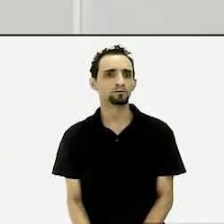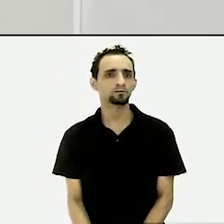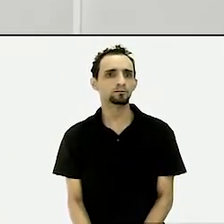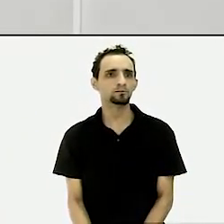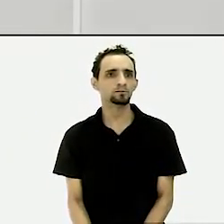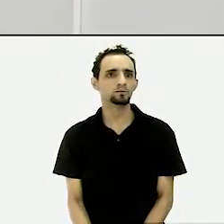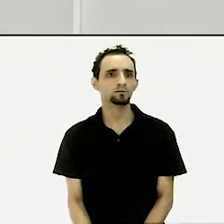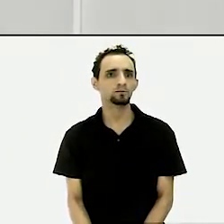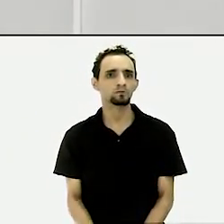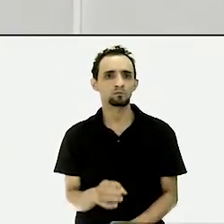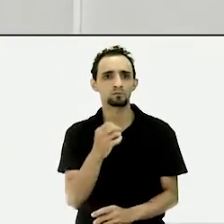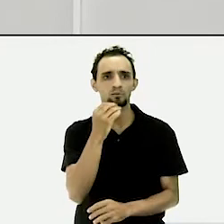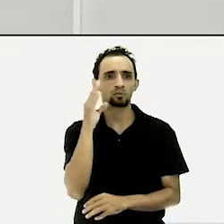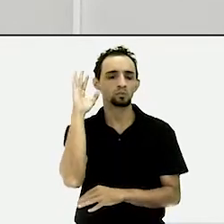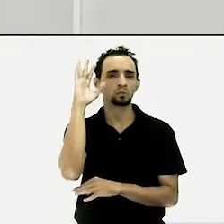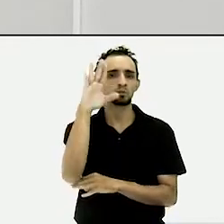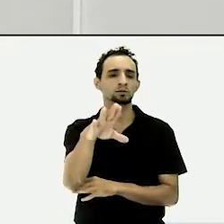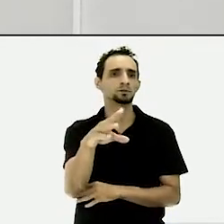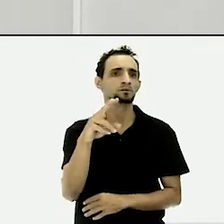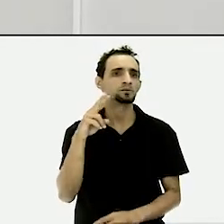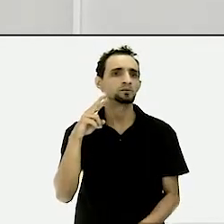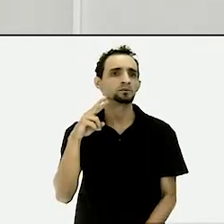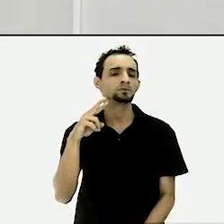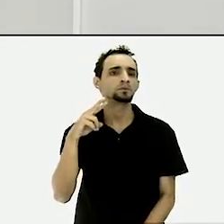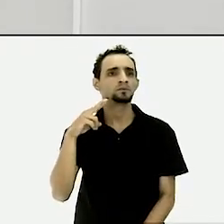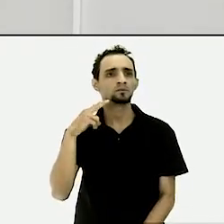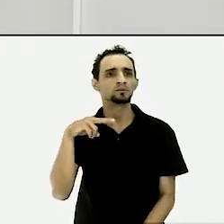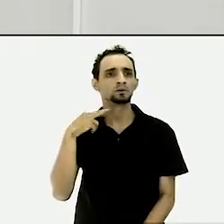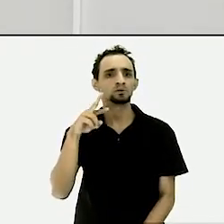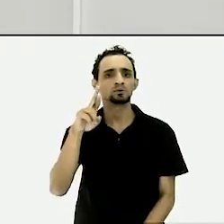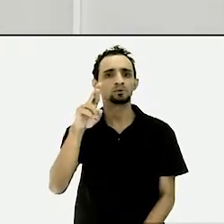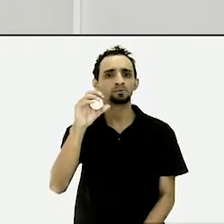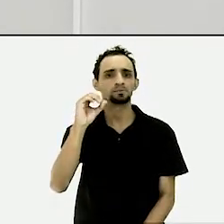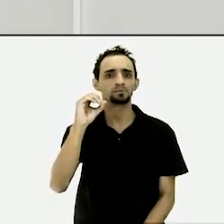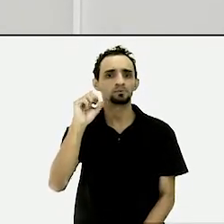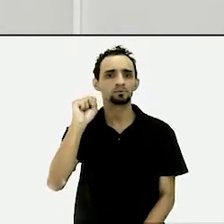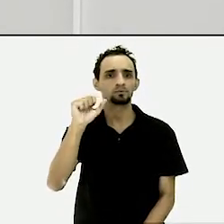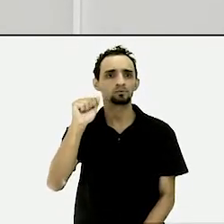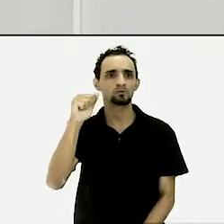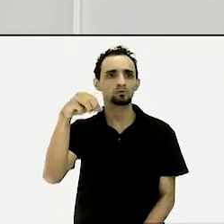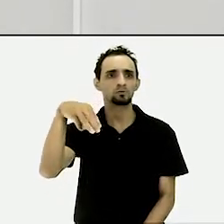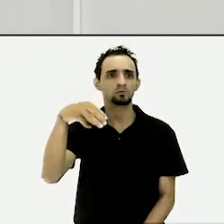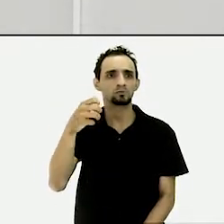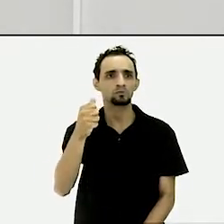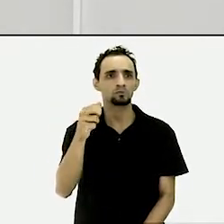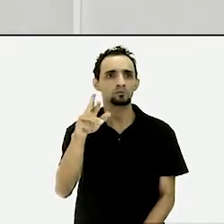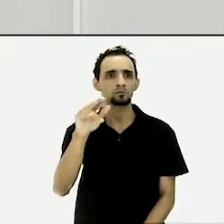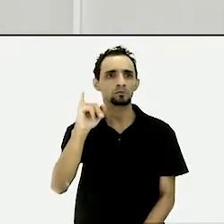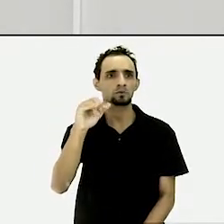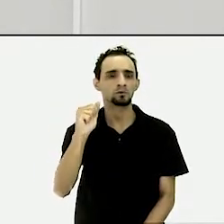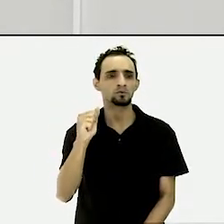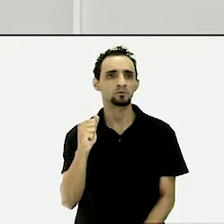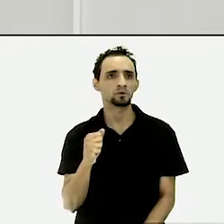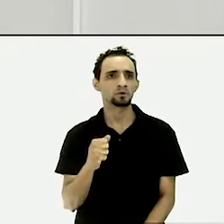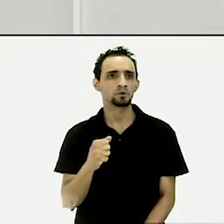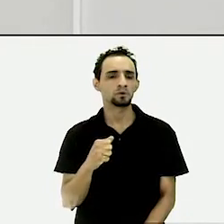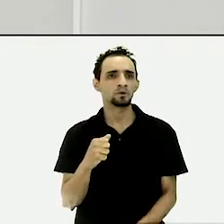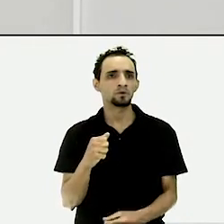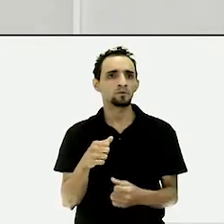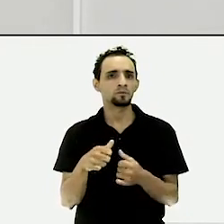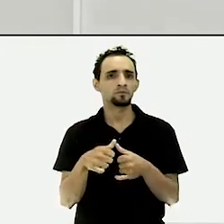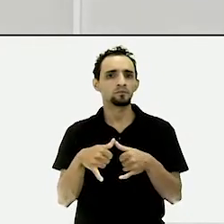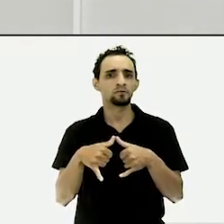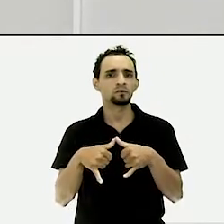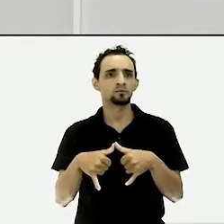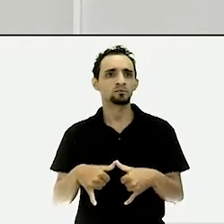Natália, eu quero rapidamente agradecer a sua vinda até aqui, a sua Danéia, agradecer toda a sua equipe, a equipe toda do CAPS. Eu